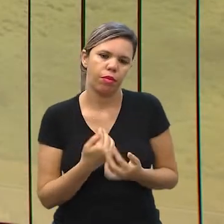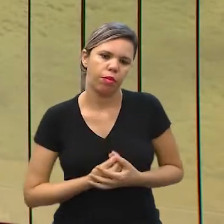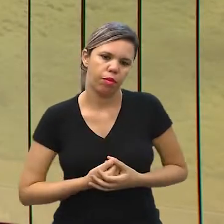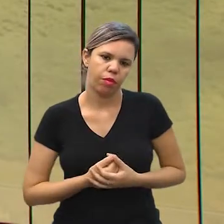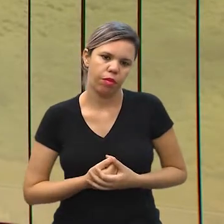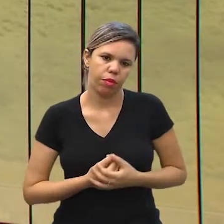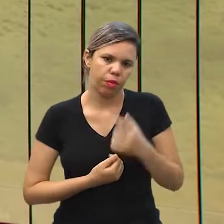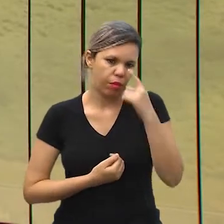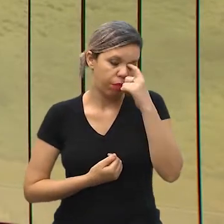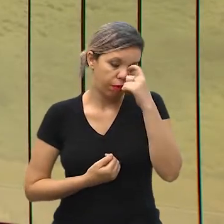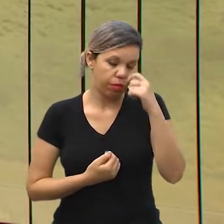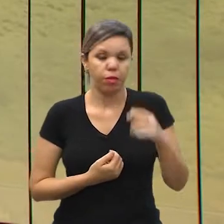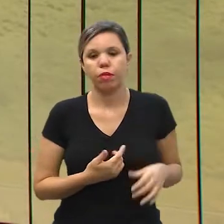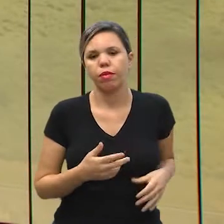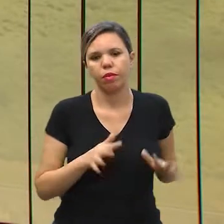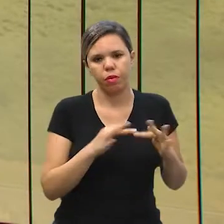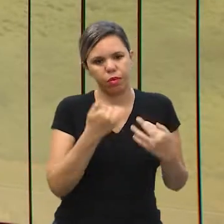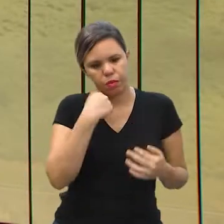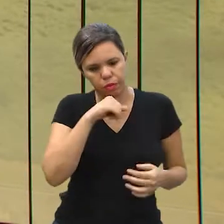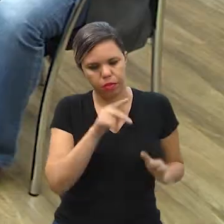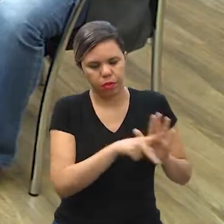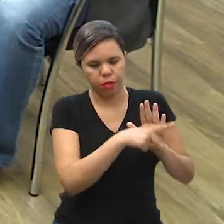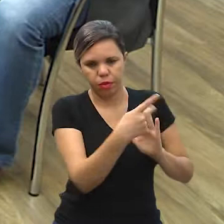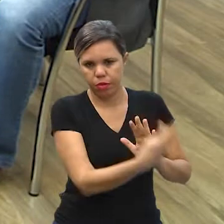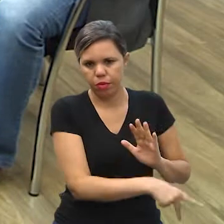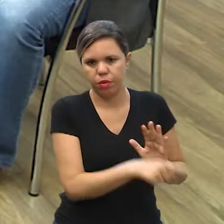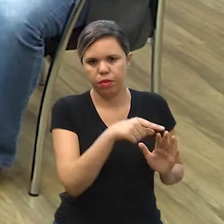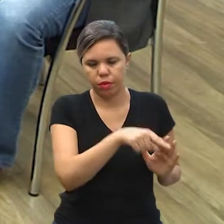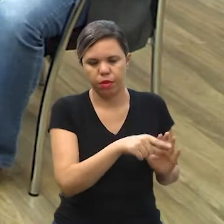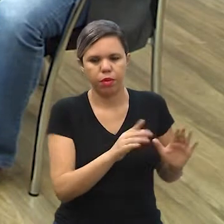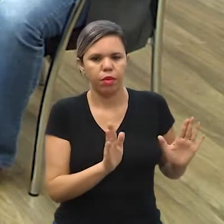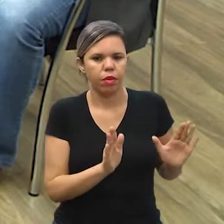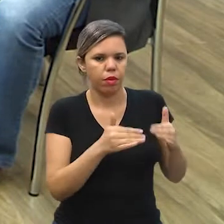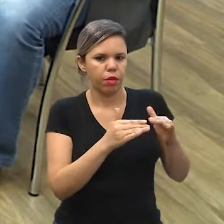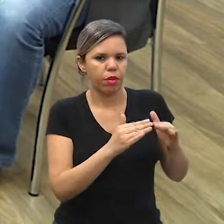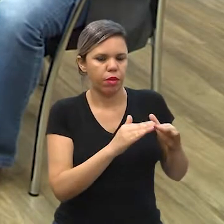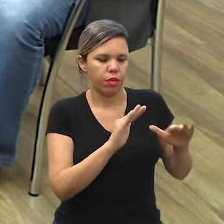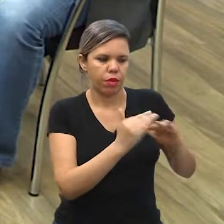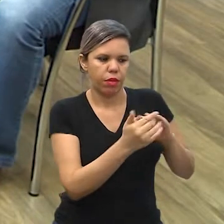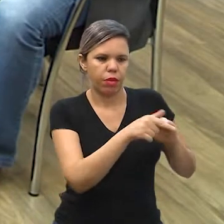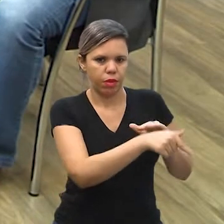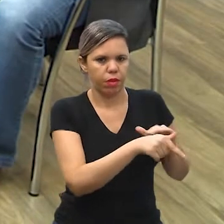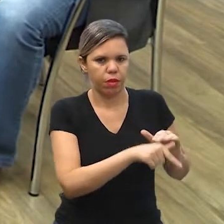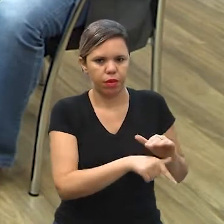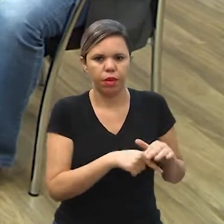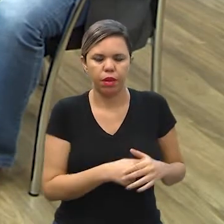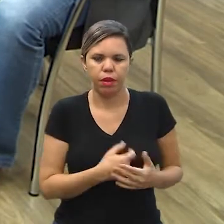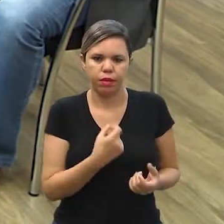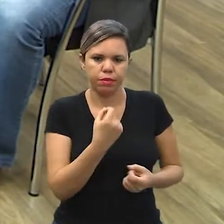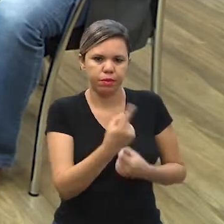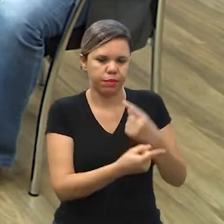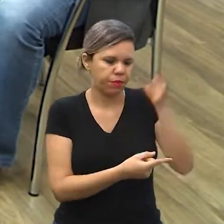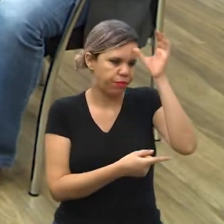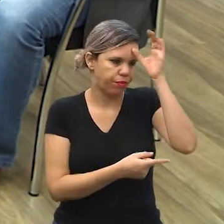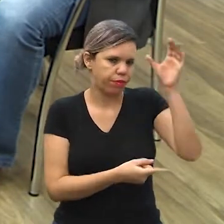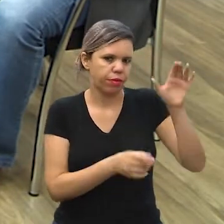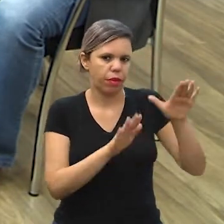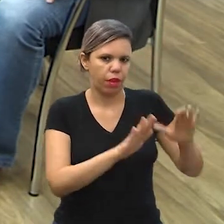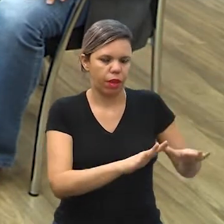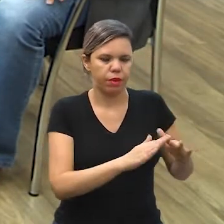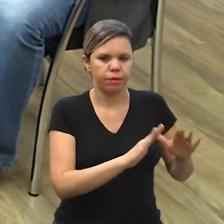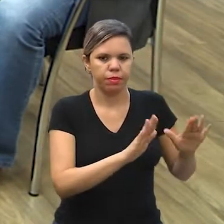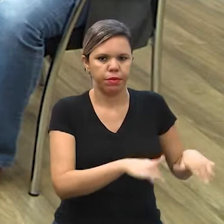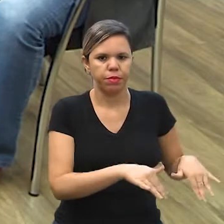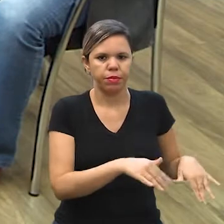particular aquela parte que veio da minha mãe né ela tava toda concentrada ali eu tenho uns alguns tios que